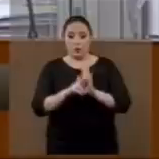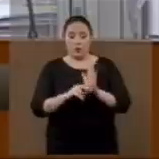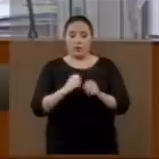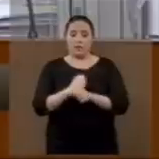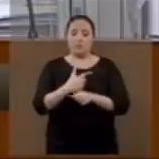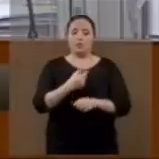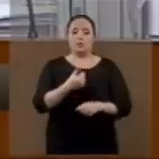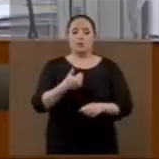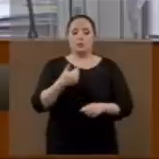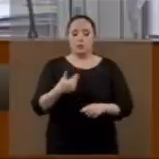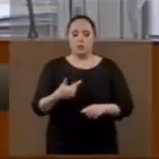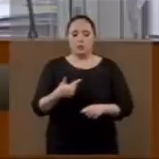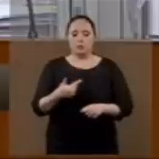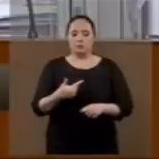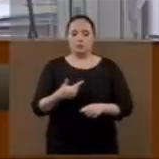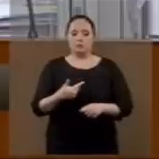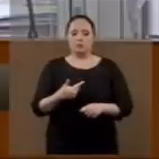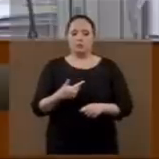2012, a